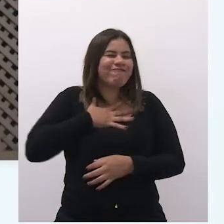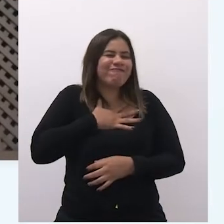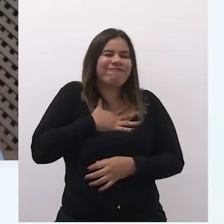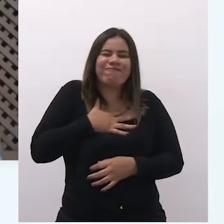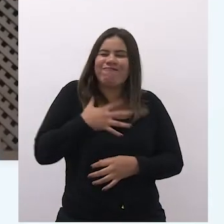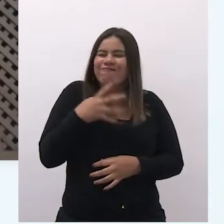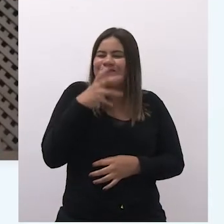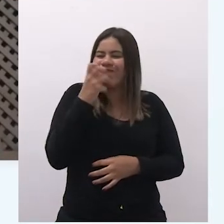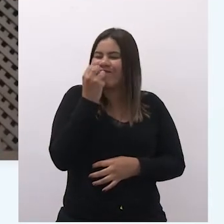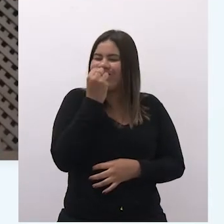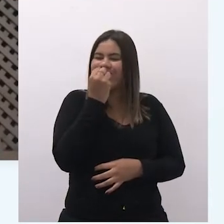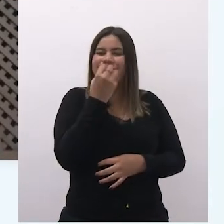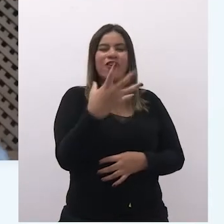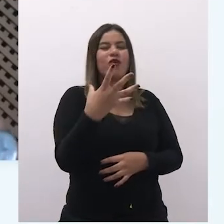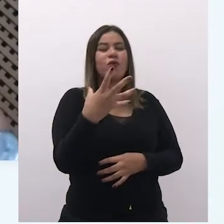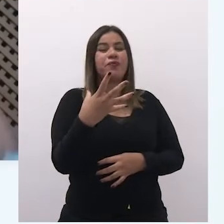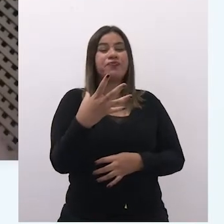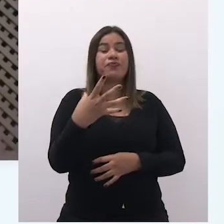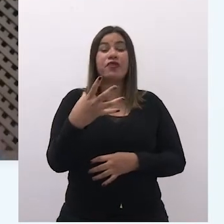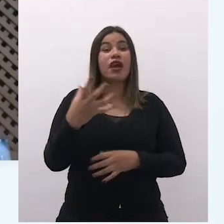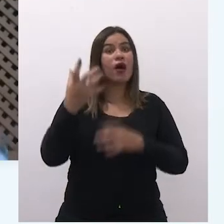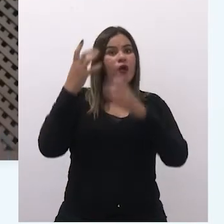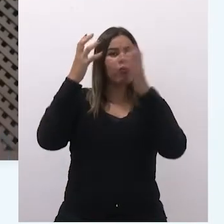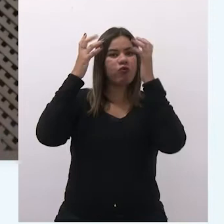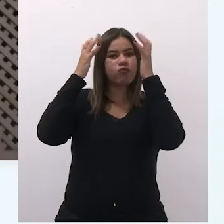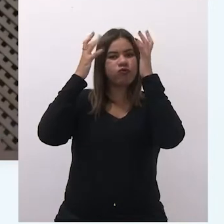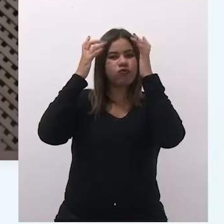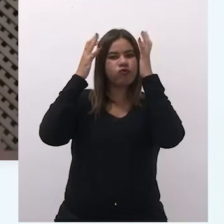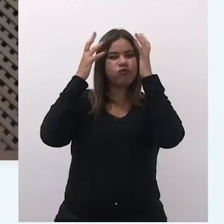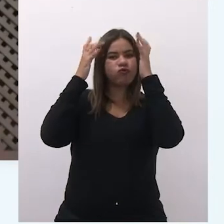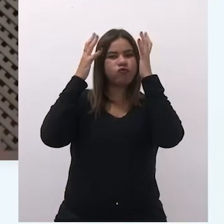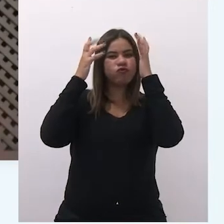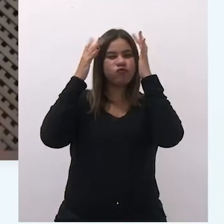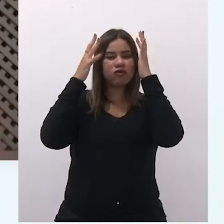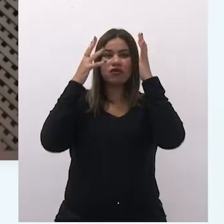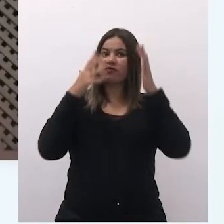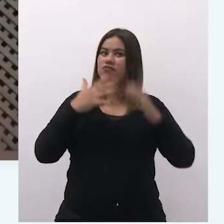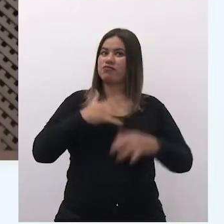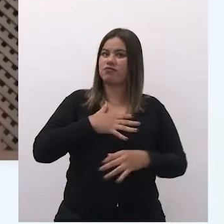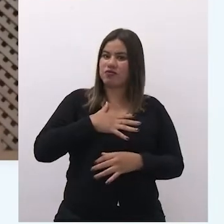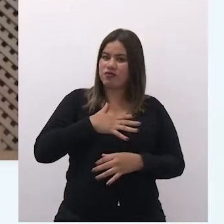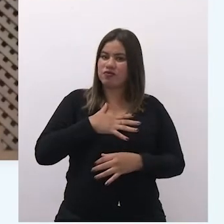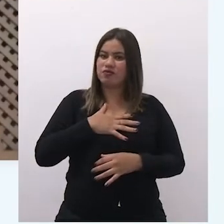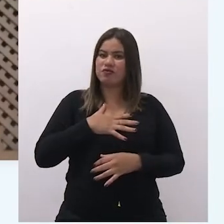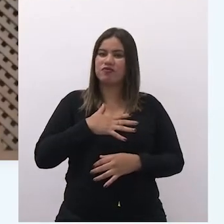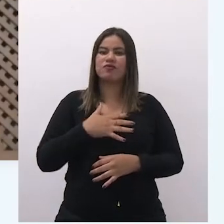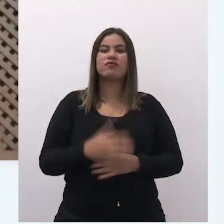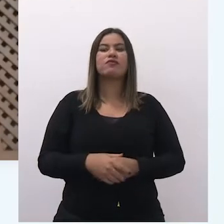boa, o meu sistema de recompensa foi realmente bem trabalhado ali.